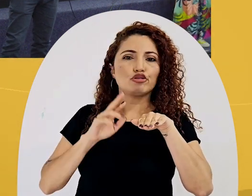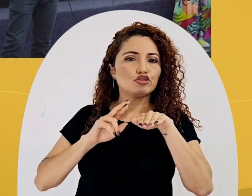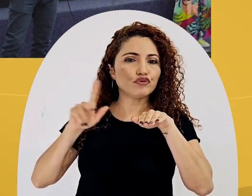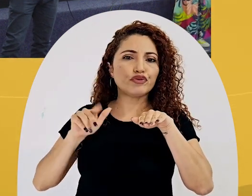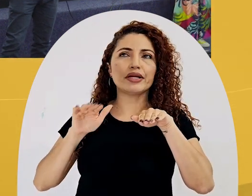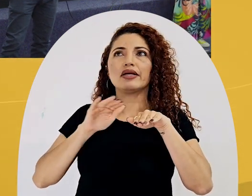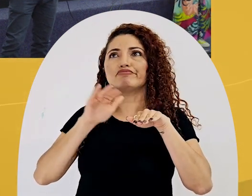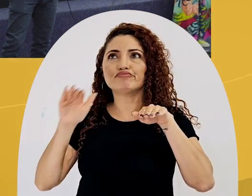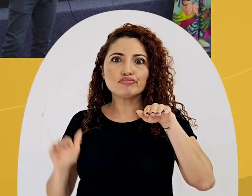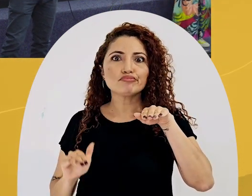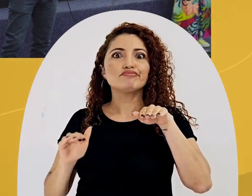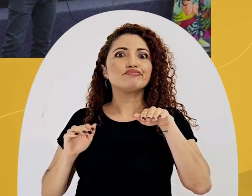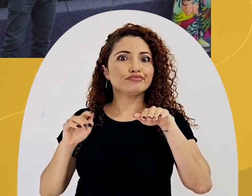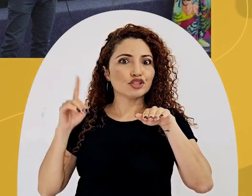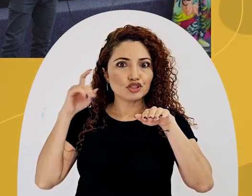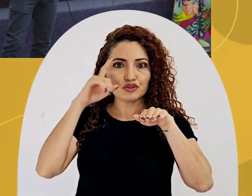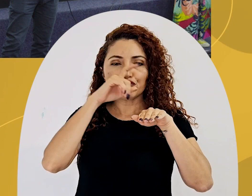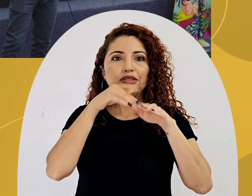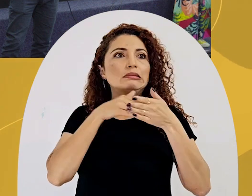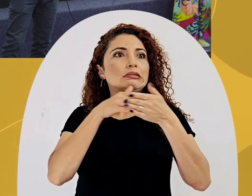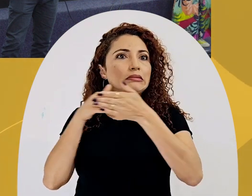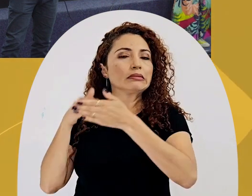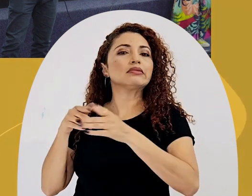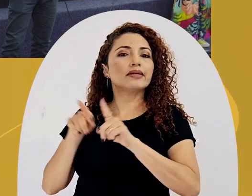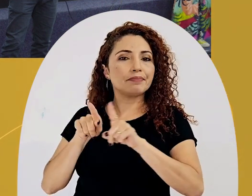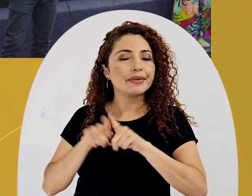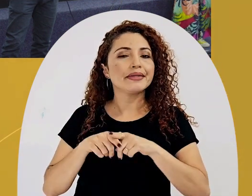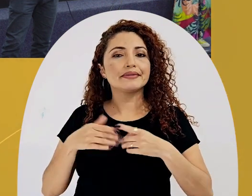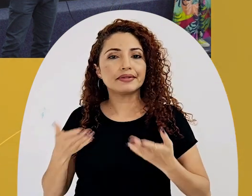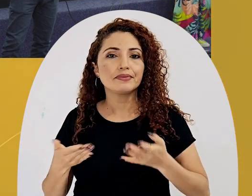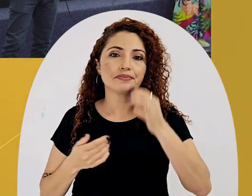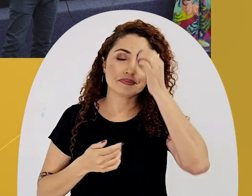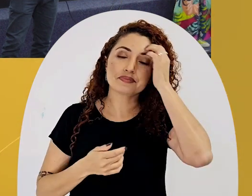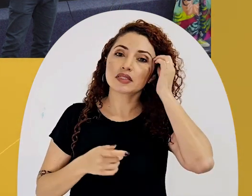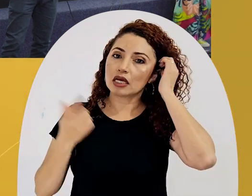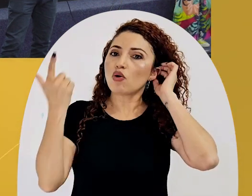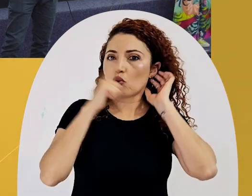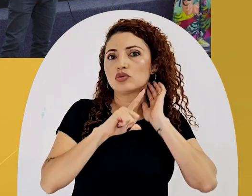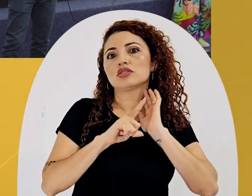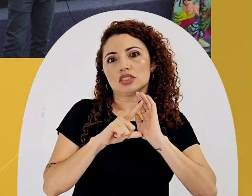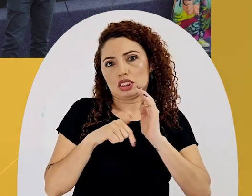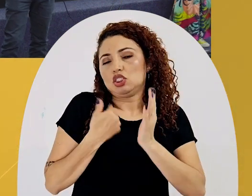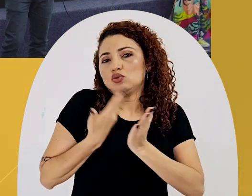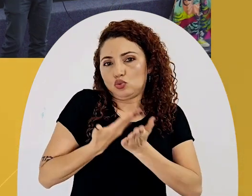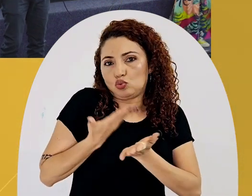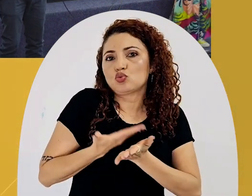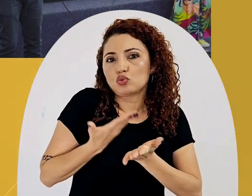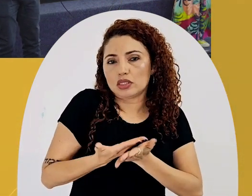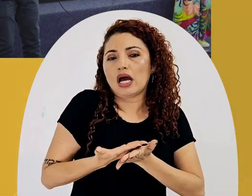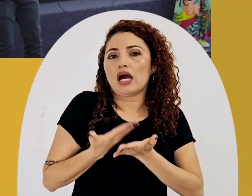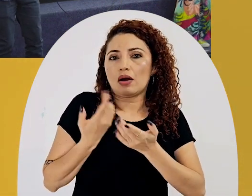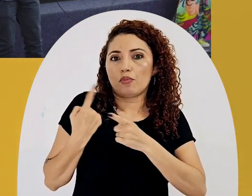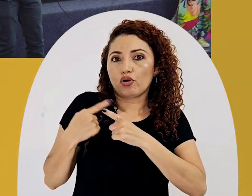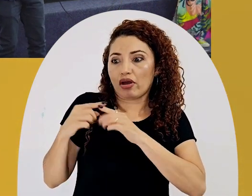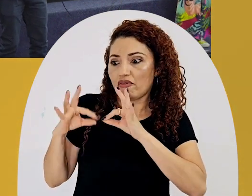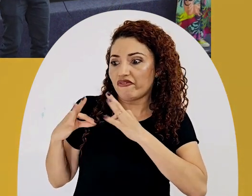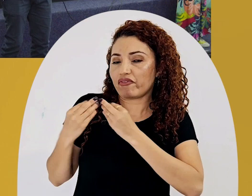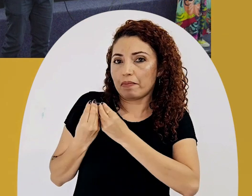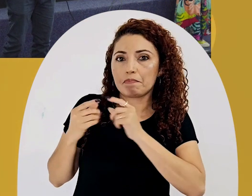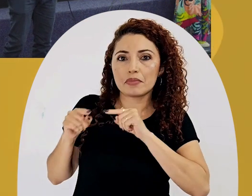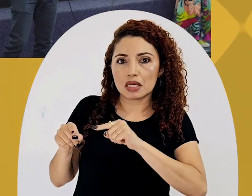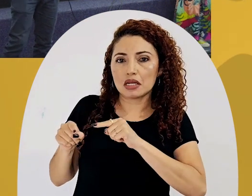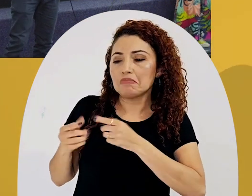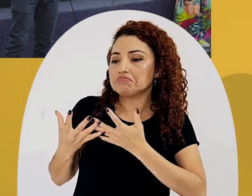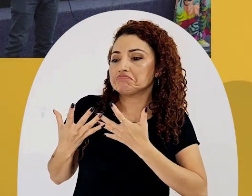diferentes também têm mais dificuldade. Então, eu consegui estudar, enfim, porque a minha